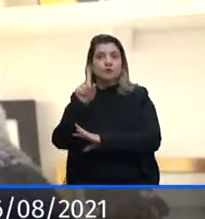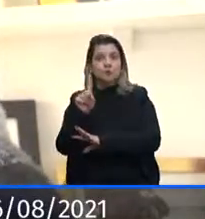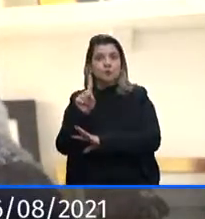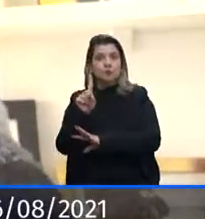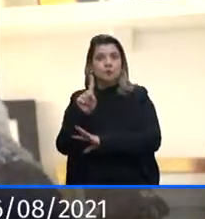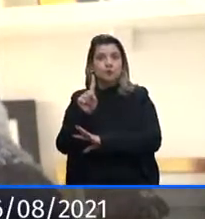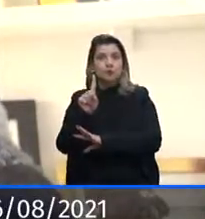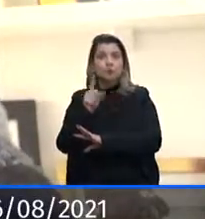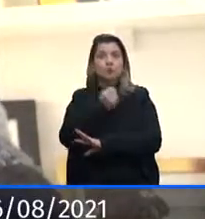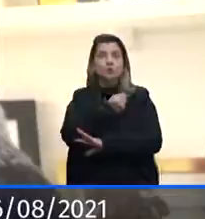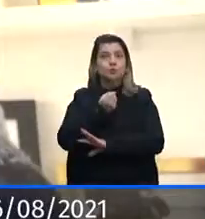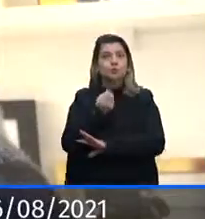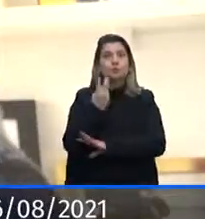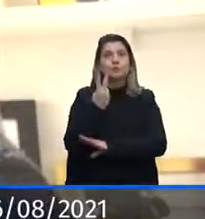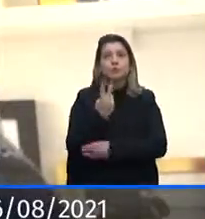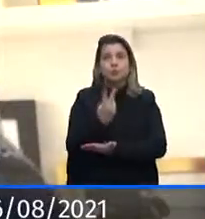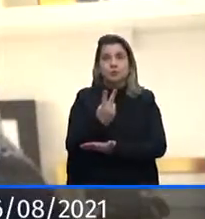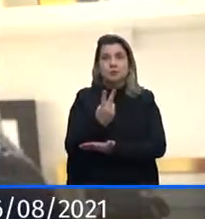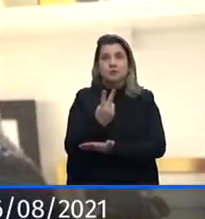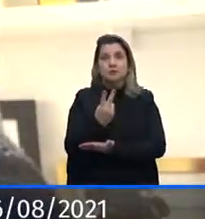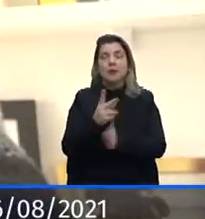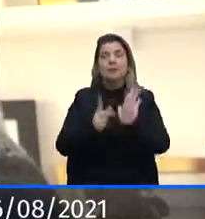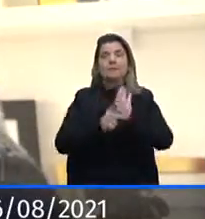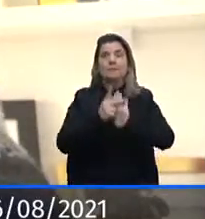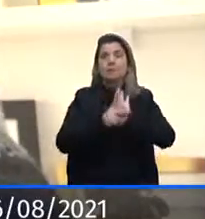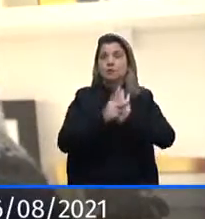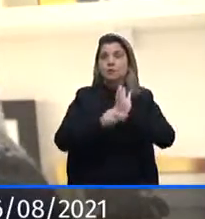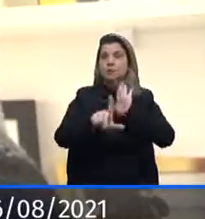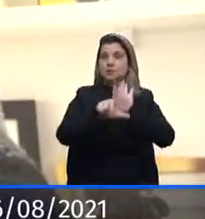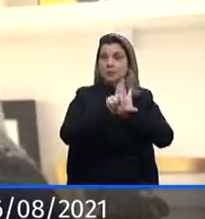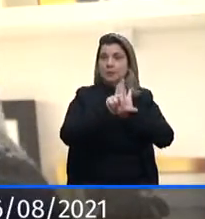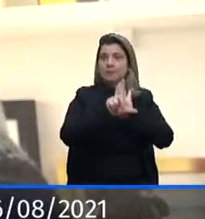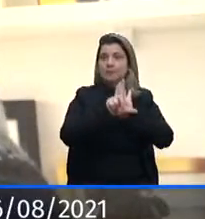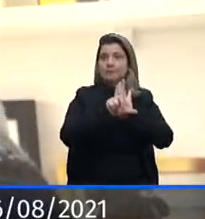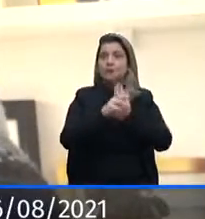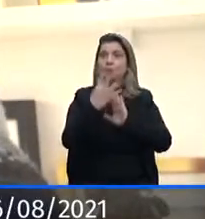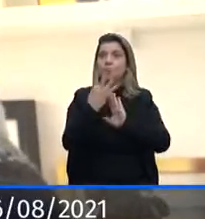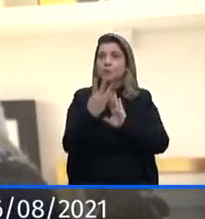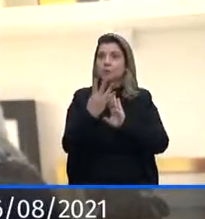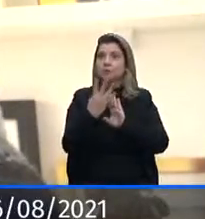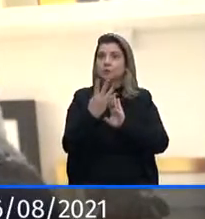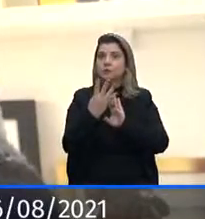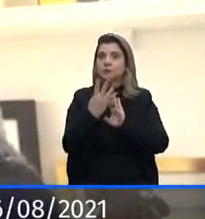19/8/2021. Item número 2, projeto de lei